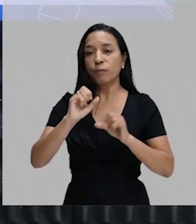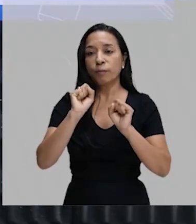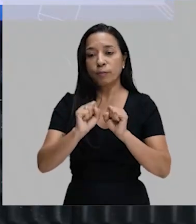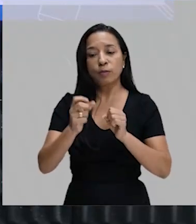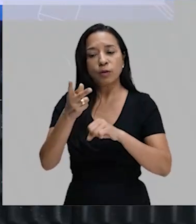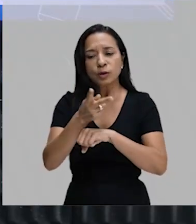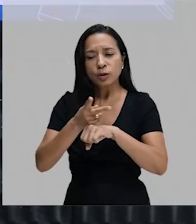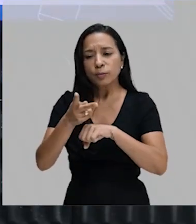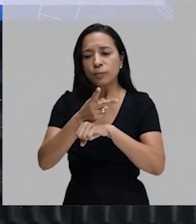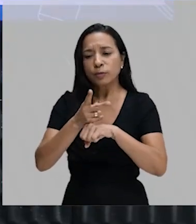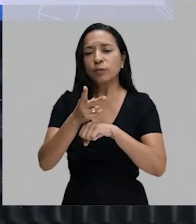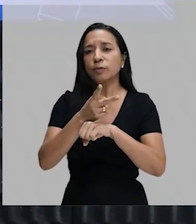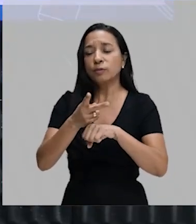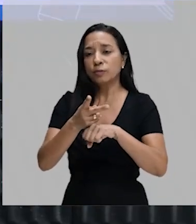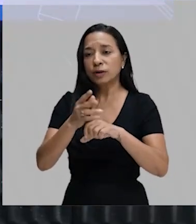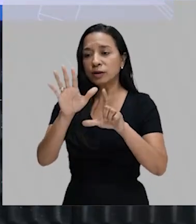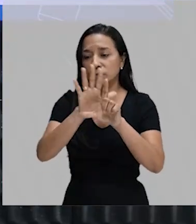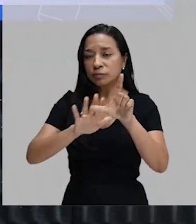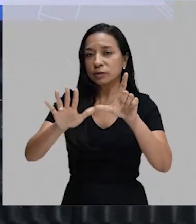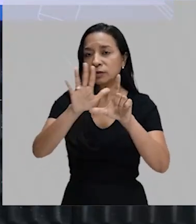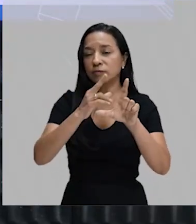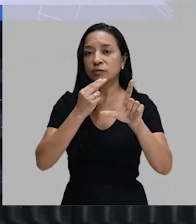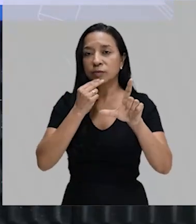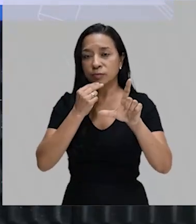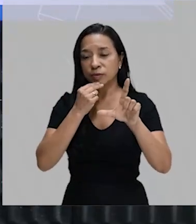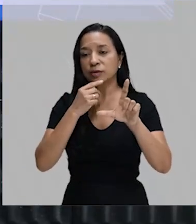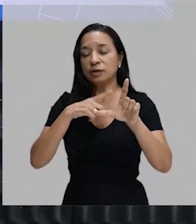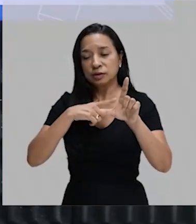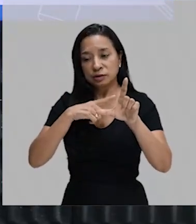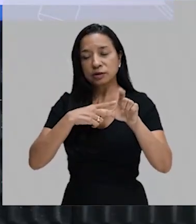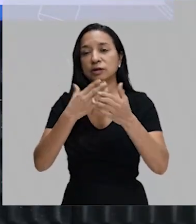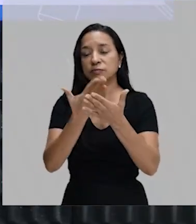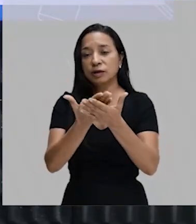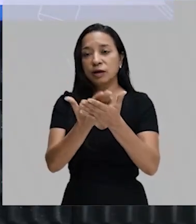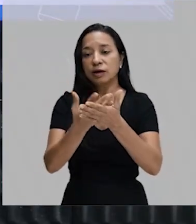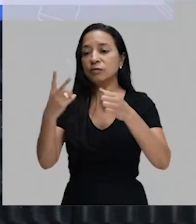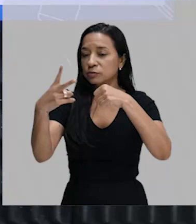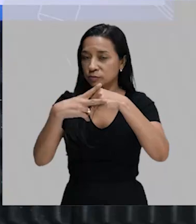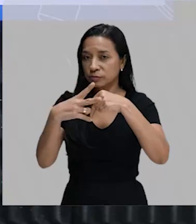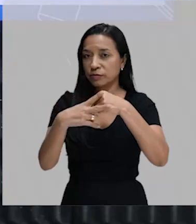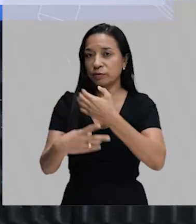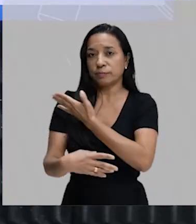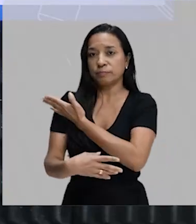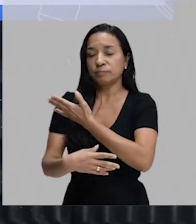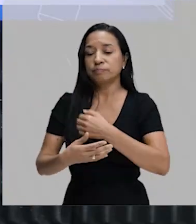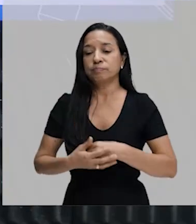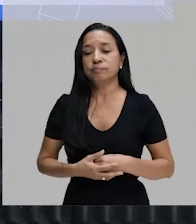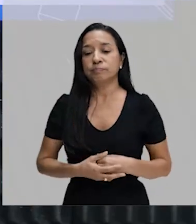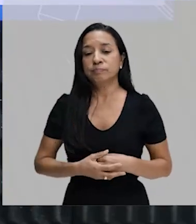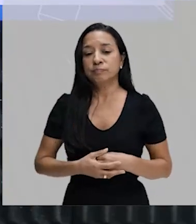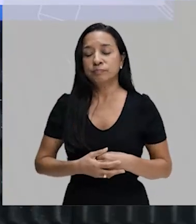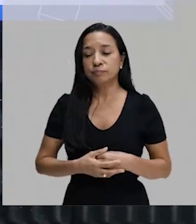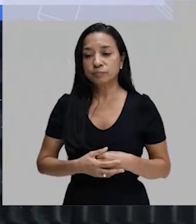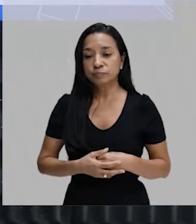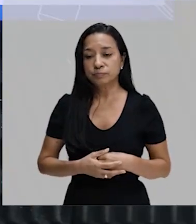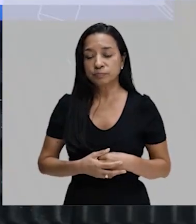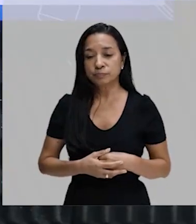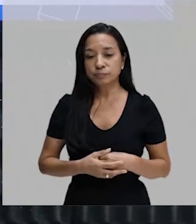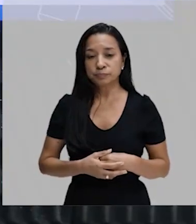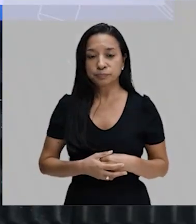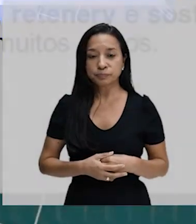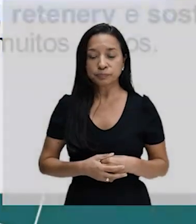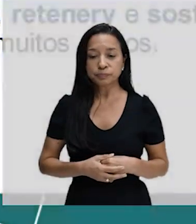Dias, que nós temos a aula sobre verbos no particípio, para que vocês possam compreender